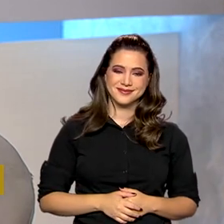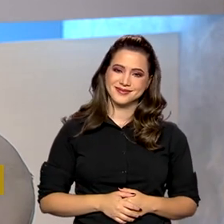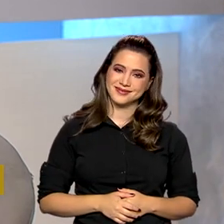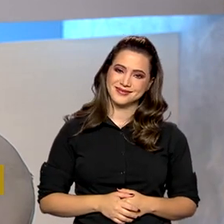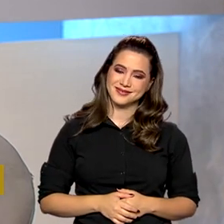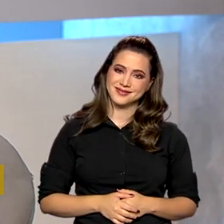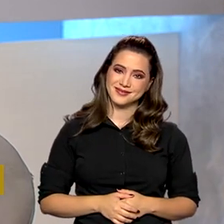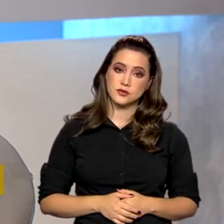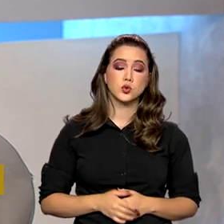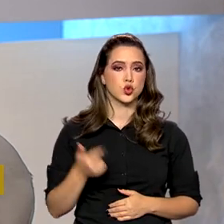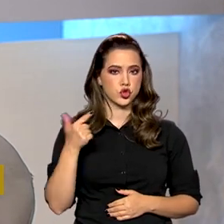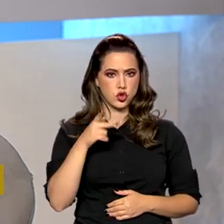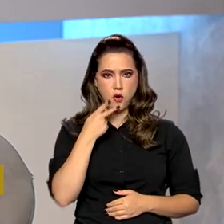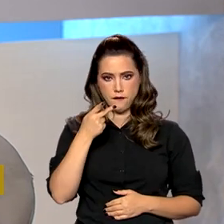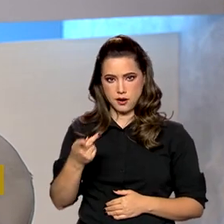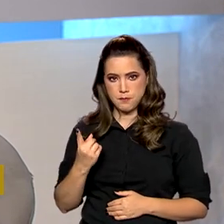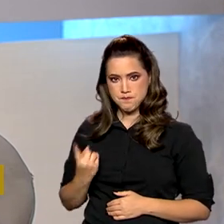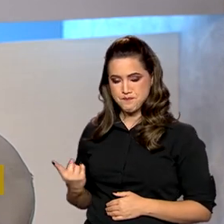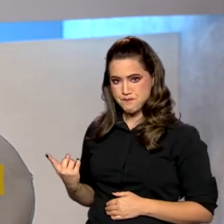61999528600. Vou repetir,